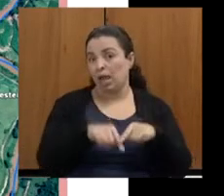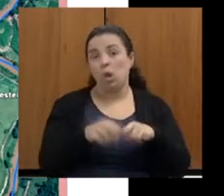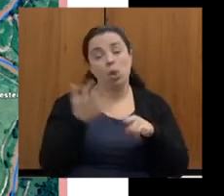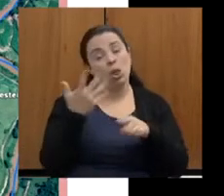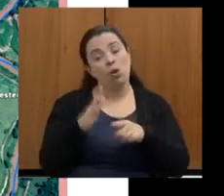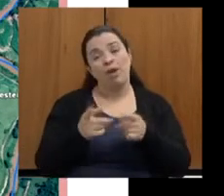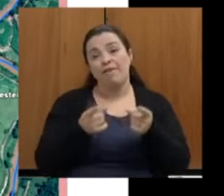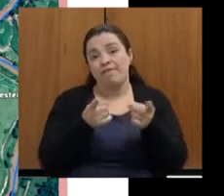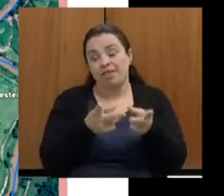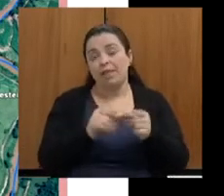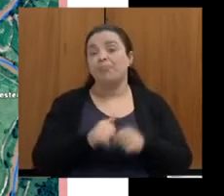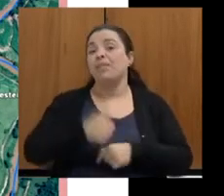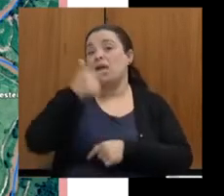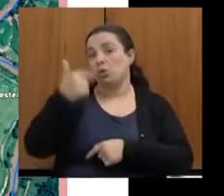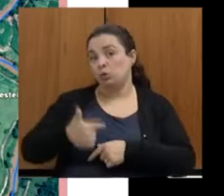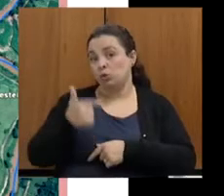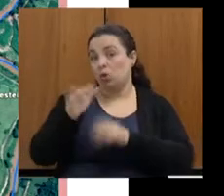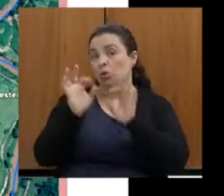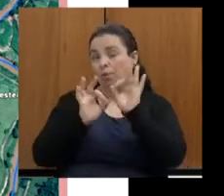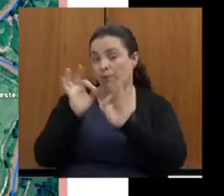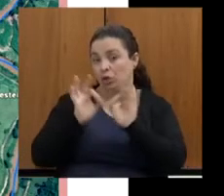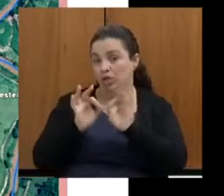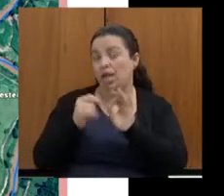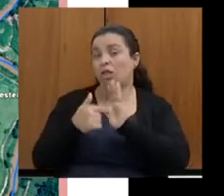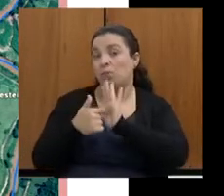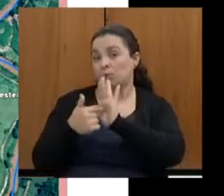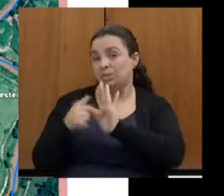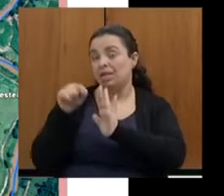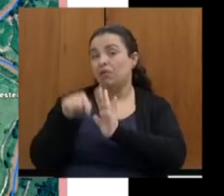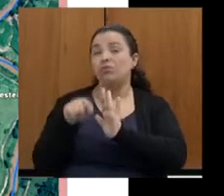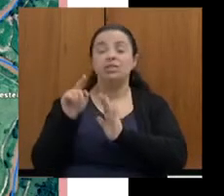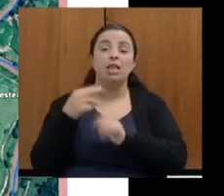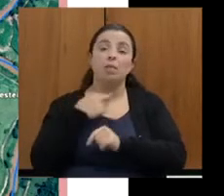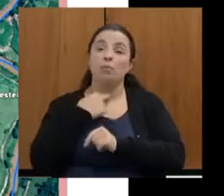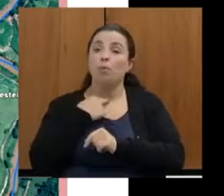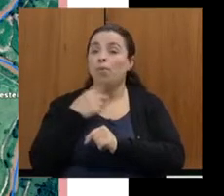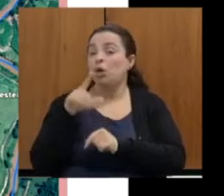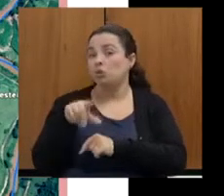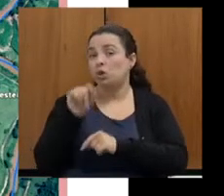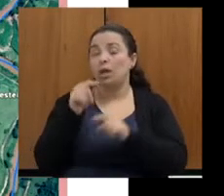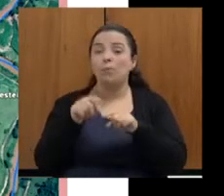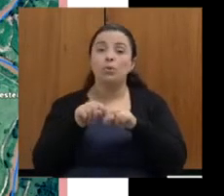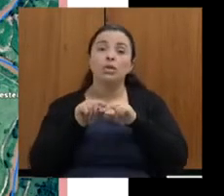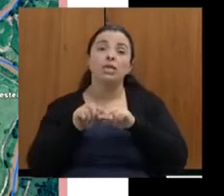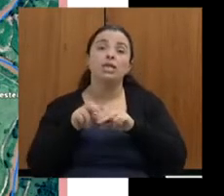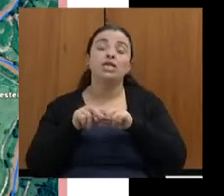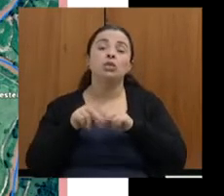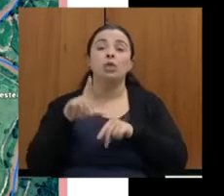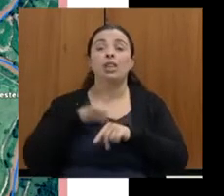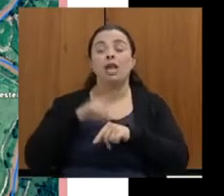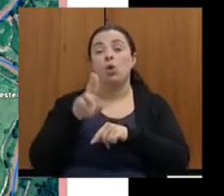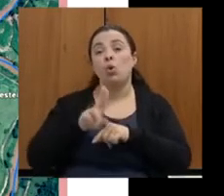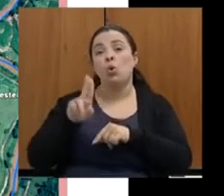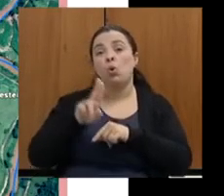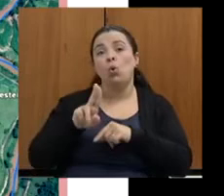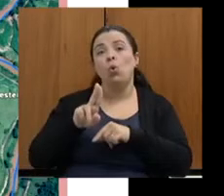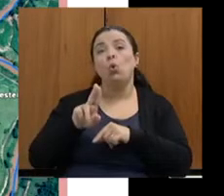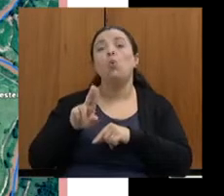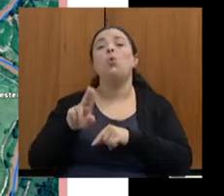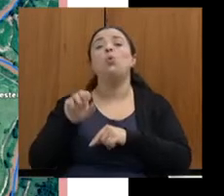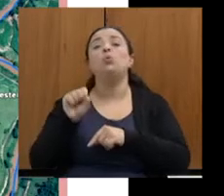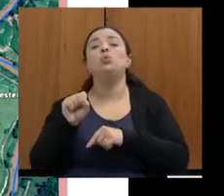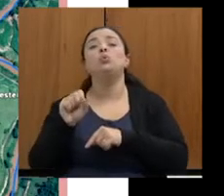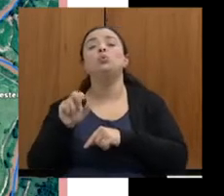e segundo projeto que a gente também tá trazendo pra vocês poder escolher não pode acontecer porque tem um Caju usucapião então não dá para gente